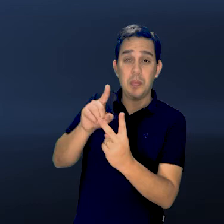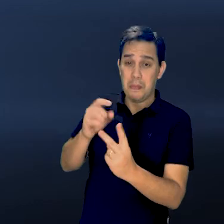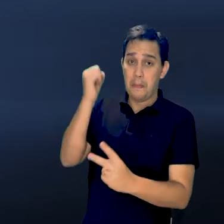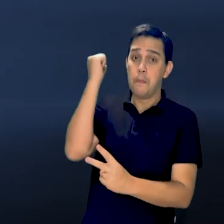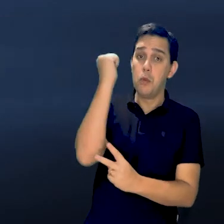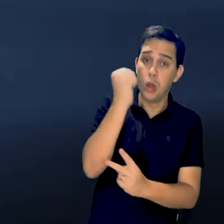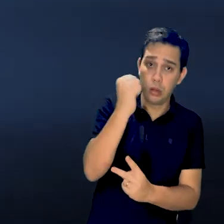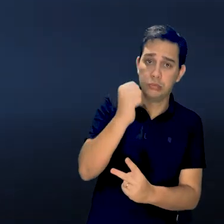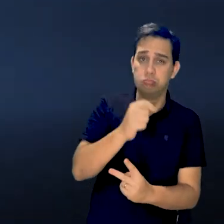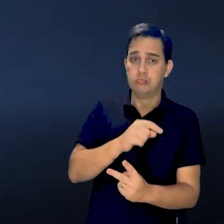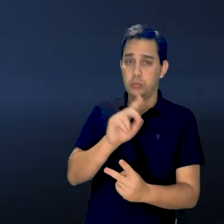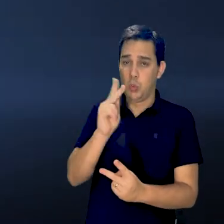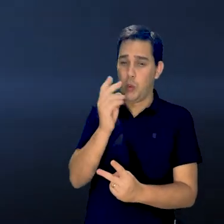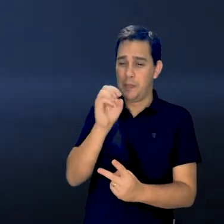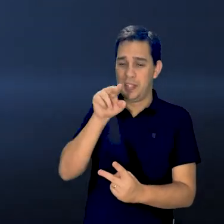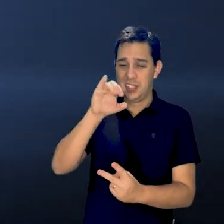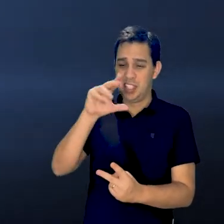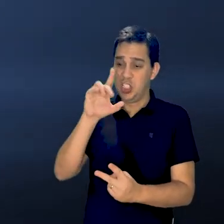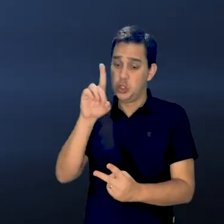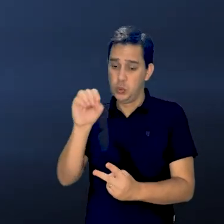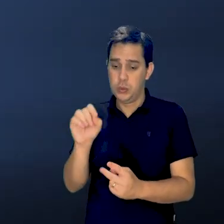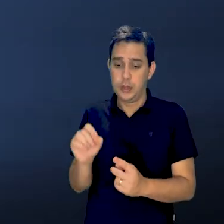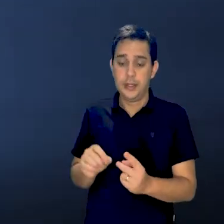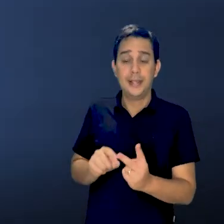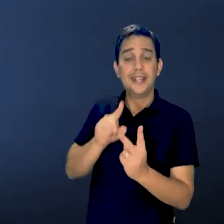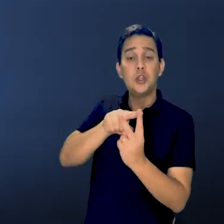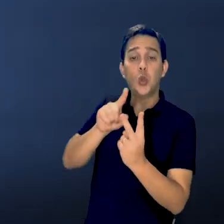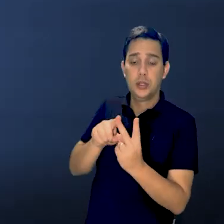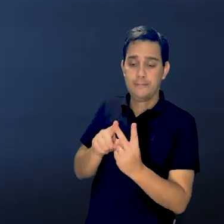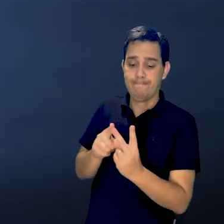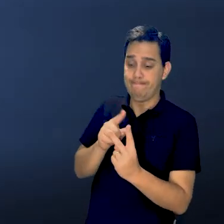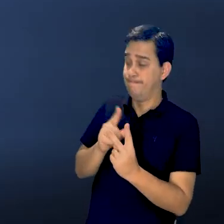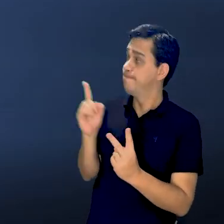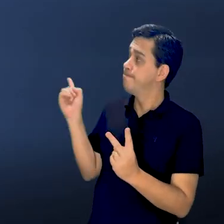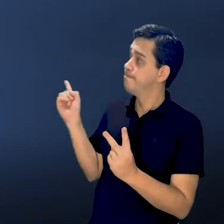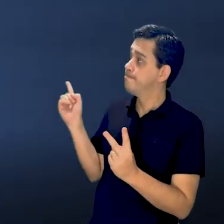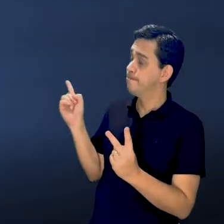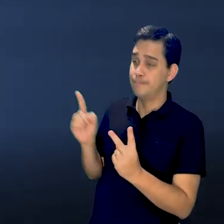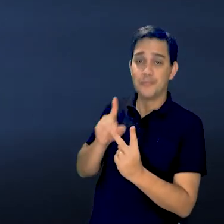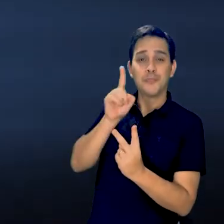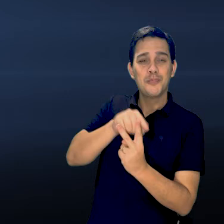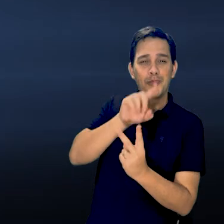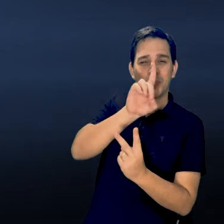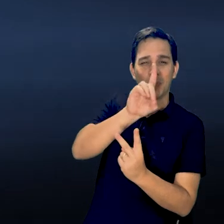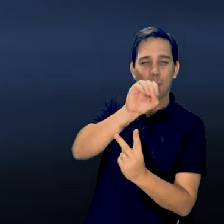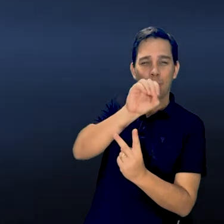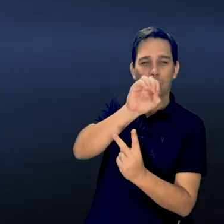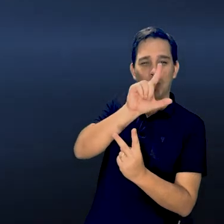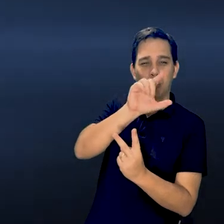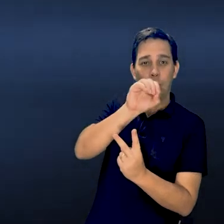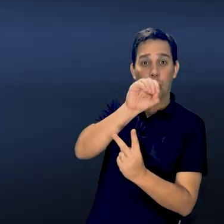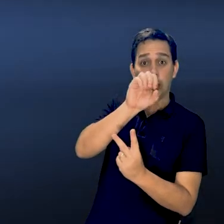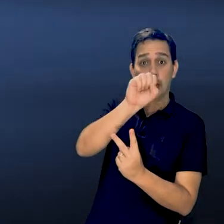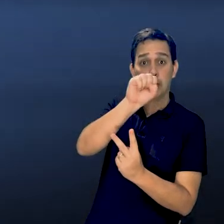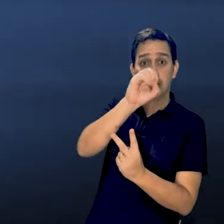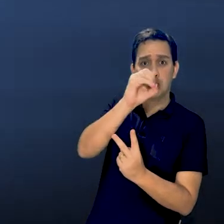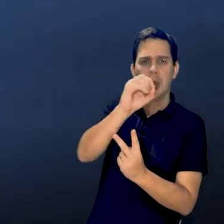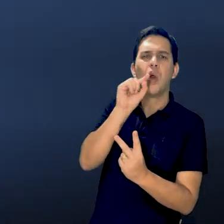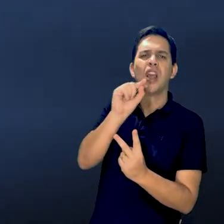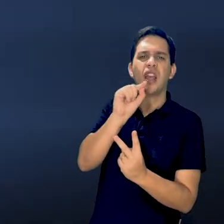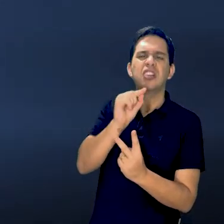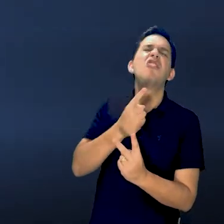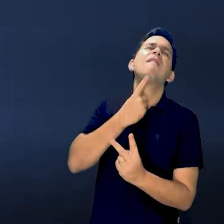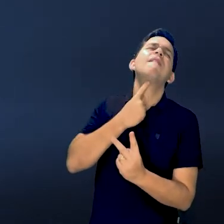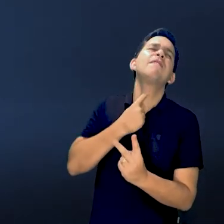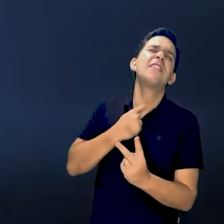doloso ou culposo. O homicídio doloso é quando você tem a intenção de praticar, né, a conduta de matar alguém,